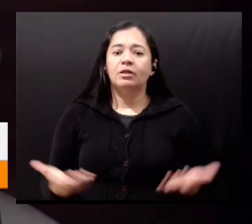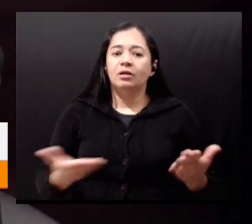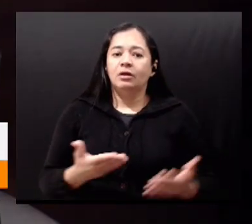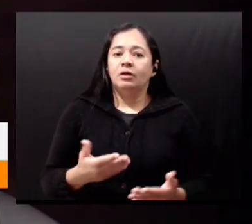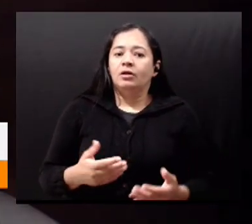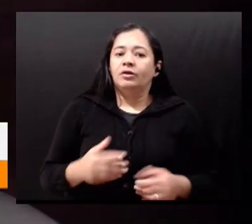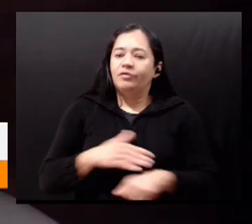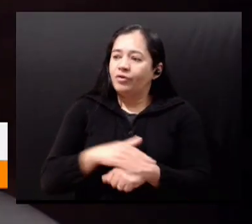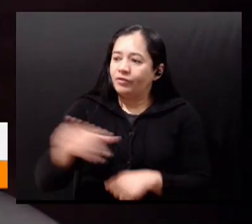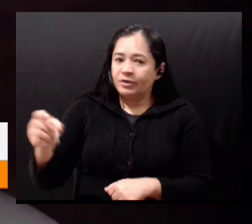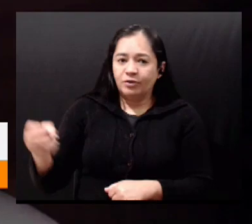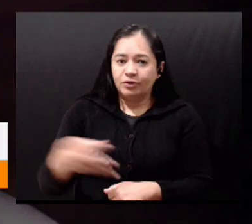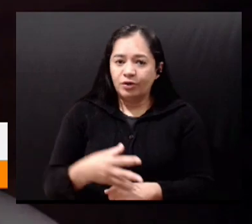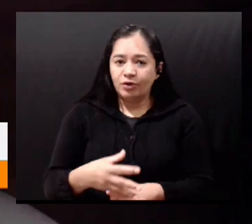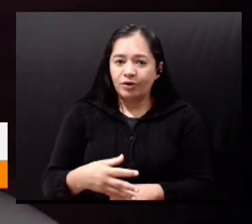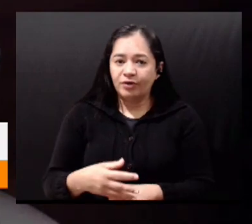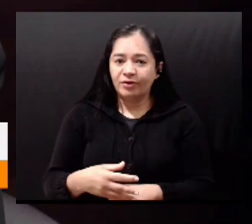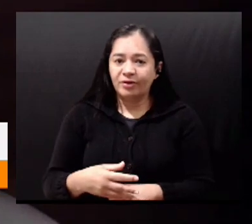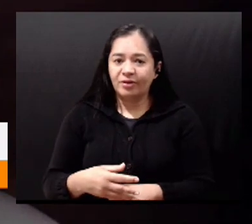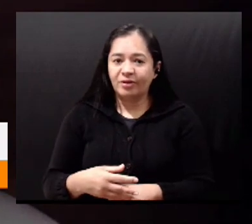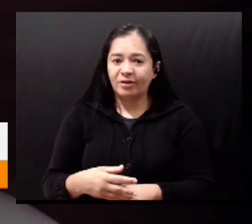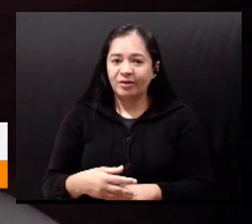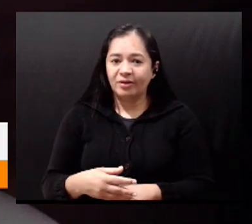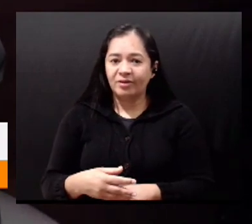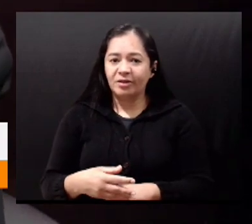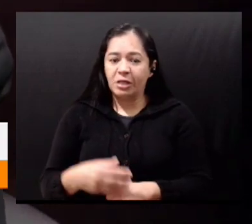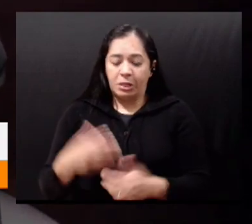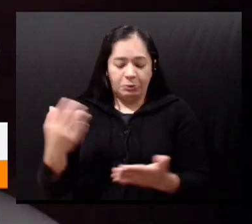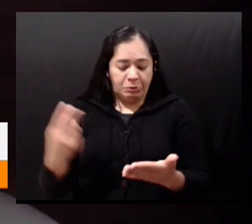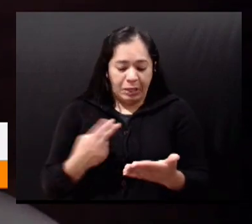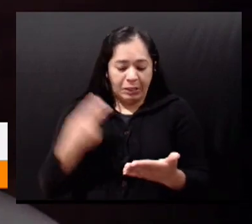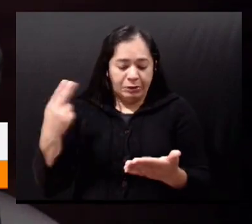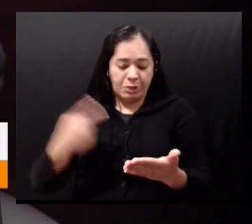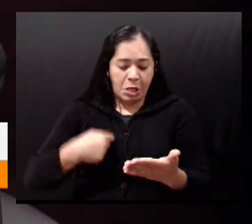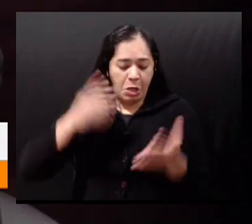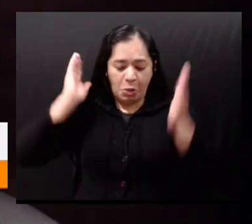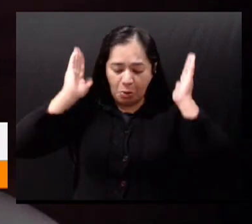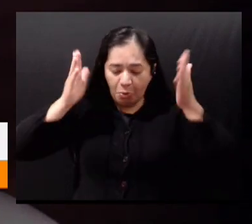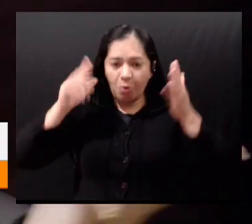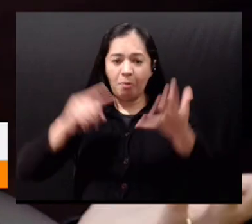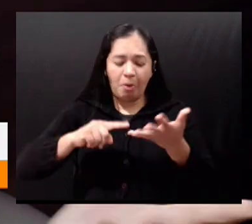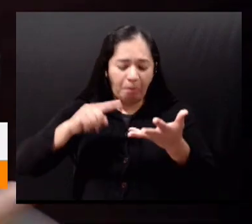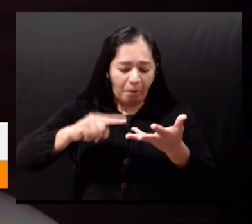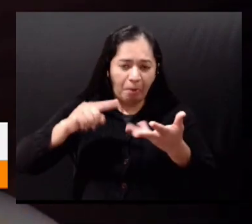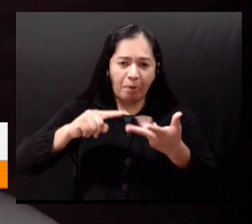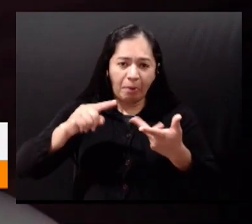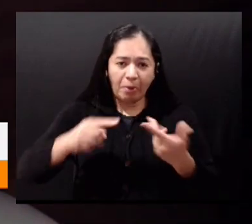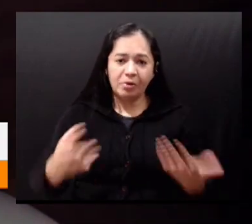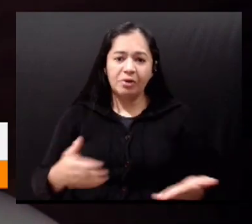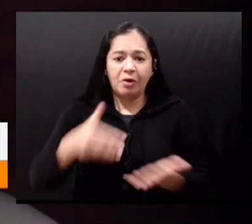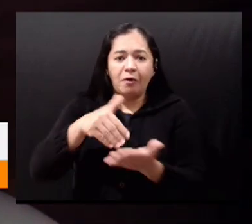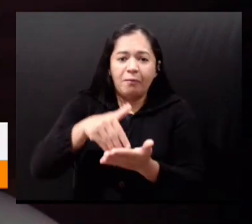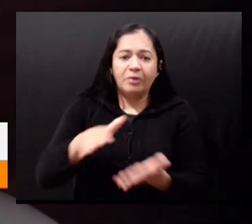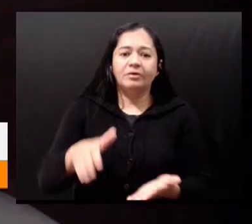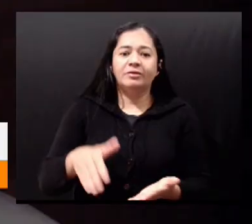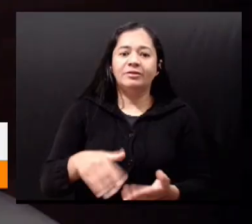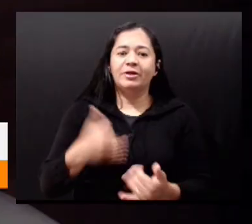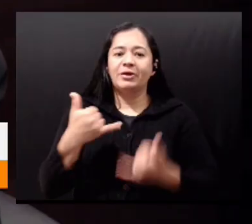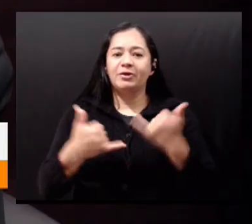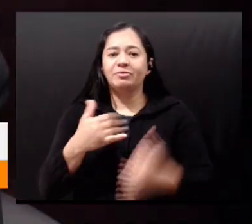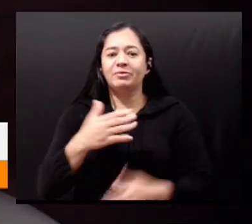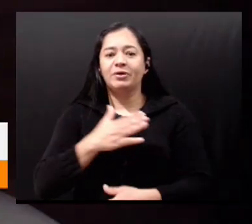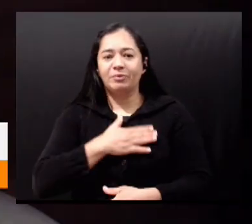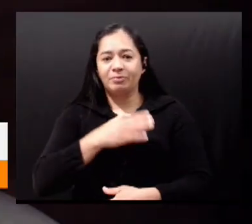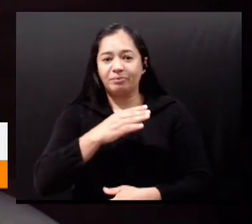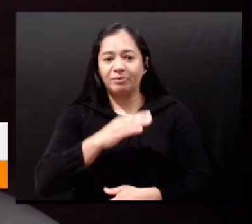Ao invés de ficar, não vai dar tempo, eu sou burro, porque, nossa, eu sou incompetente, eu vou ser Aham. demitido. Eu brinco com os meus pacientes e